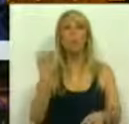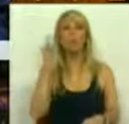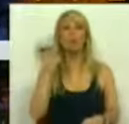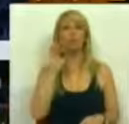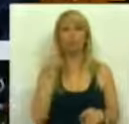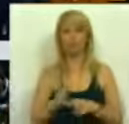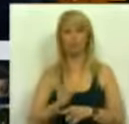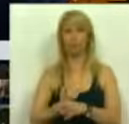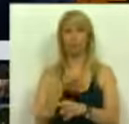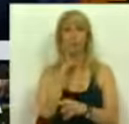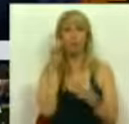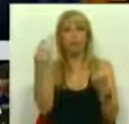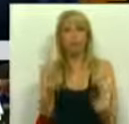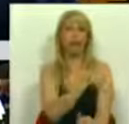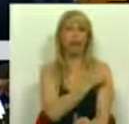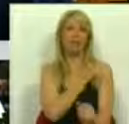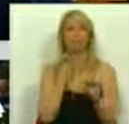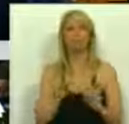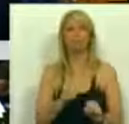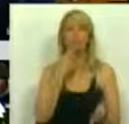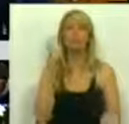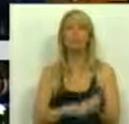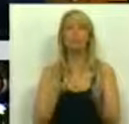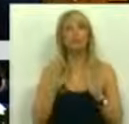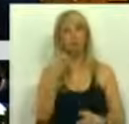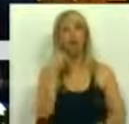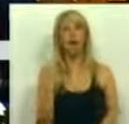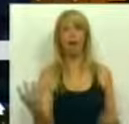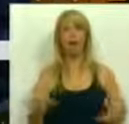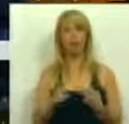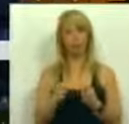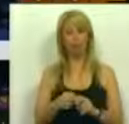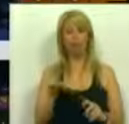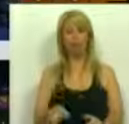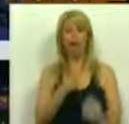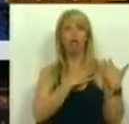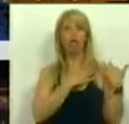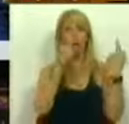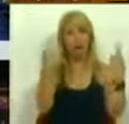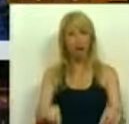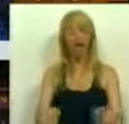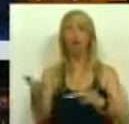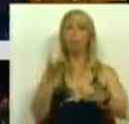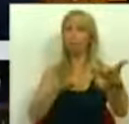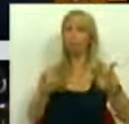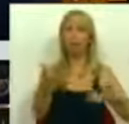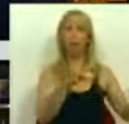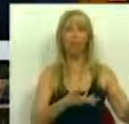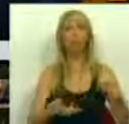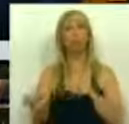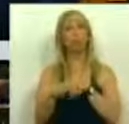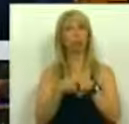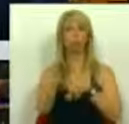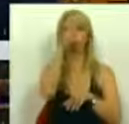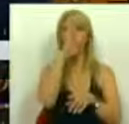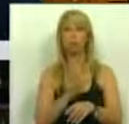de uma família, a sua casa. É verdade que temos que reconhecer que para este problema há responsabilidades partilhadas, desde as políticas do